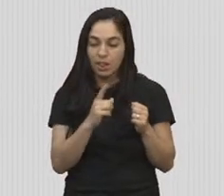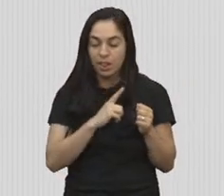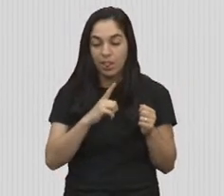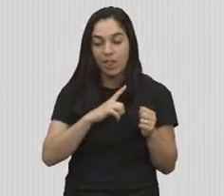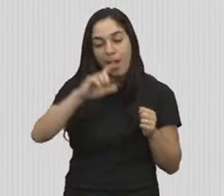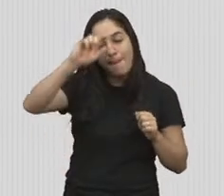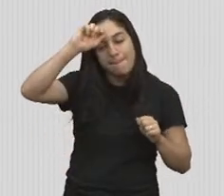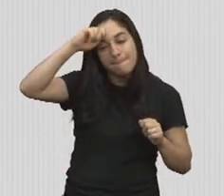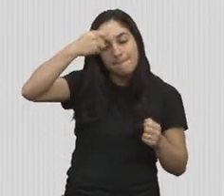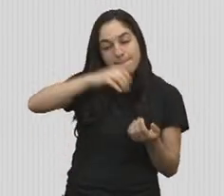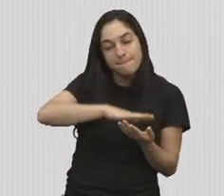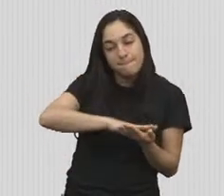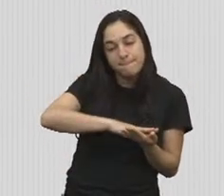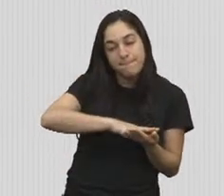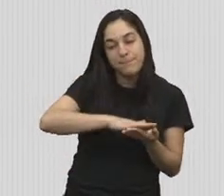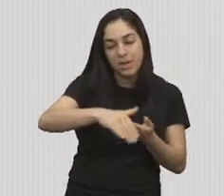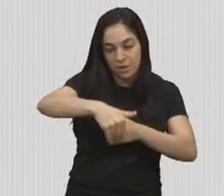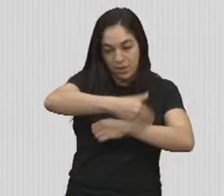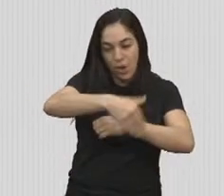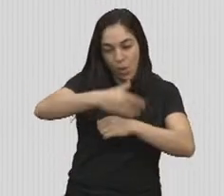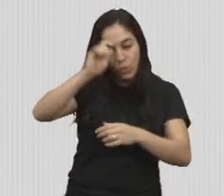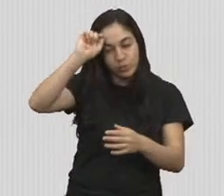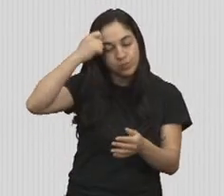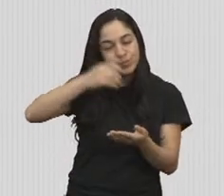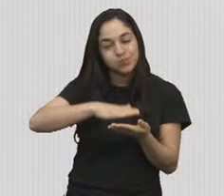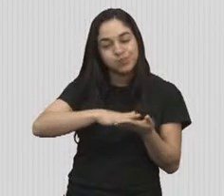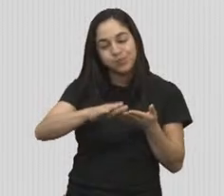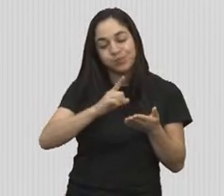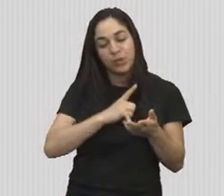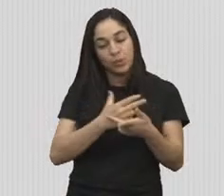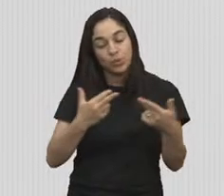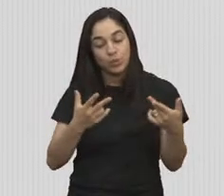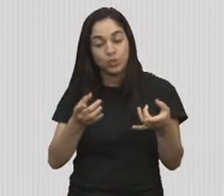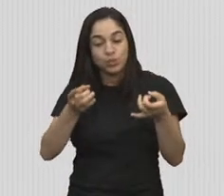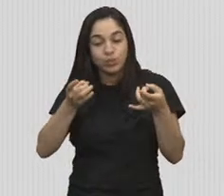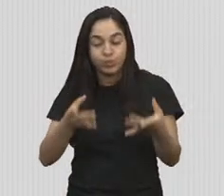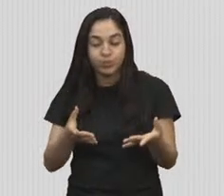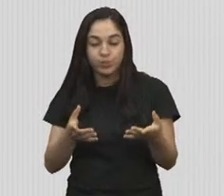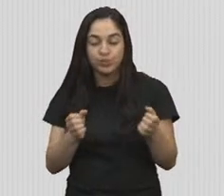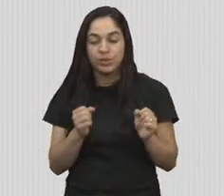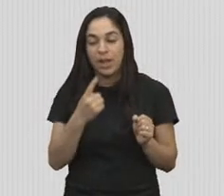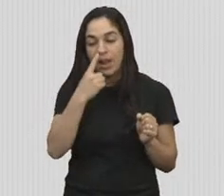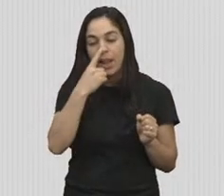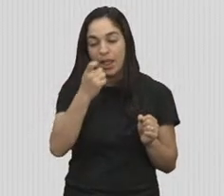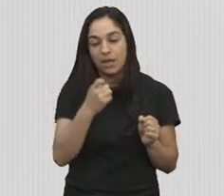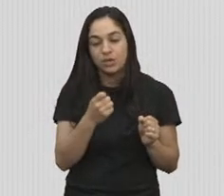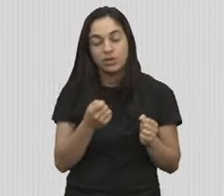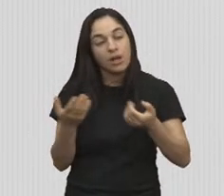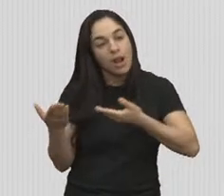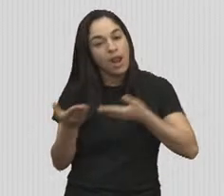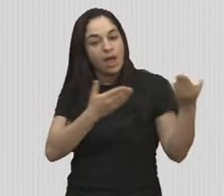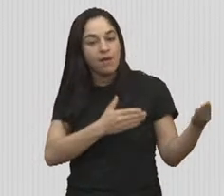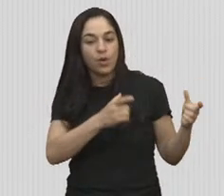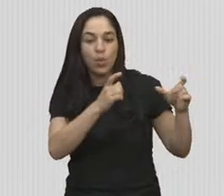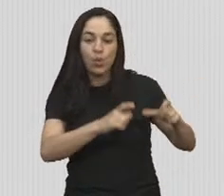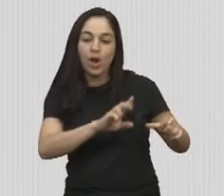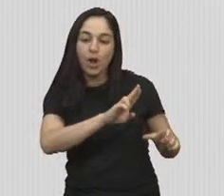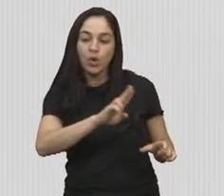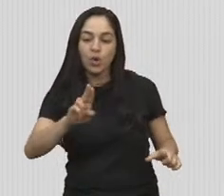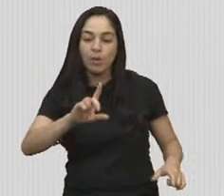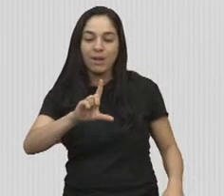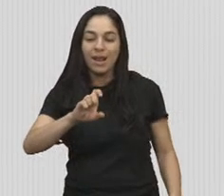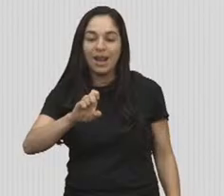pavimentação, etc. Esses resíduos, eles são recebidos nos leves, nos locais de